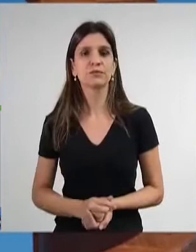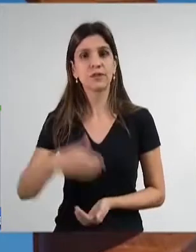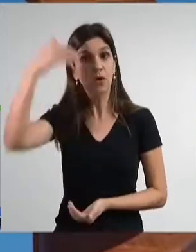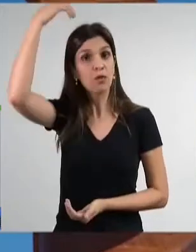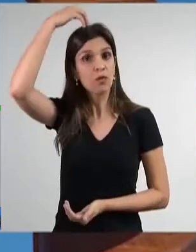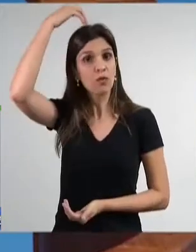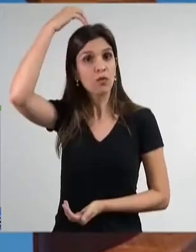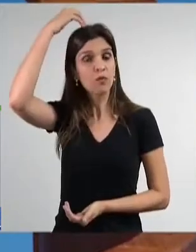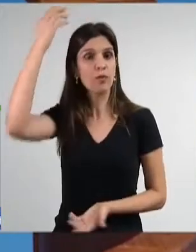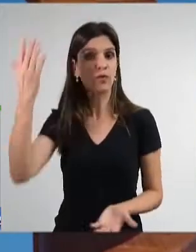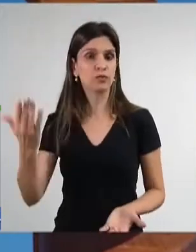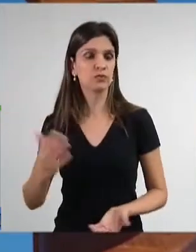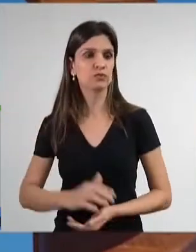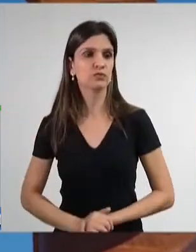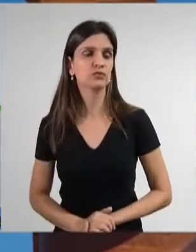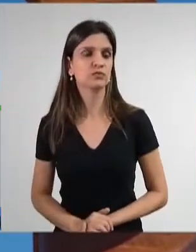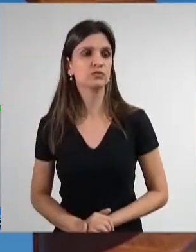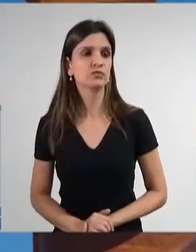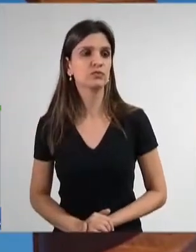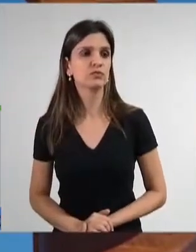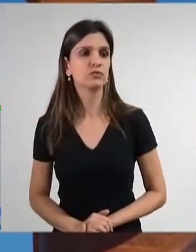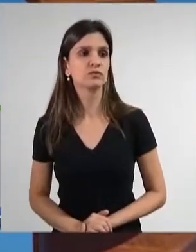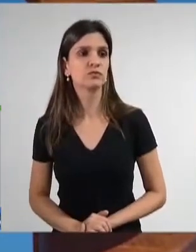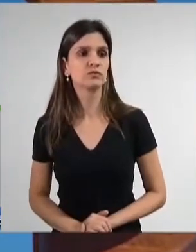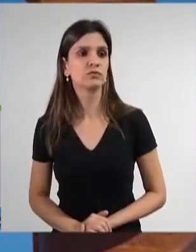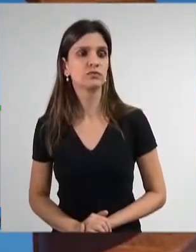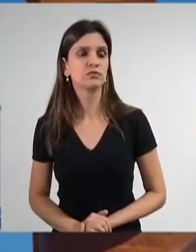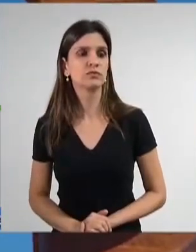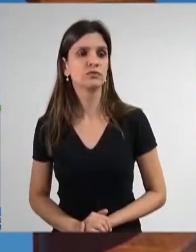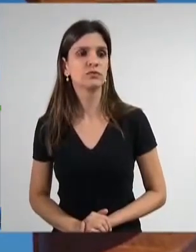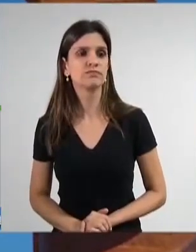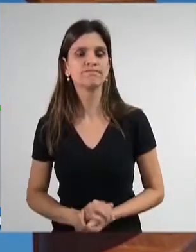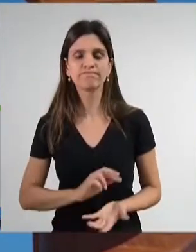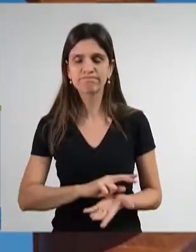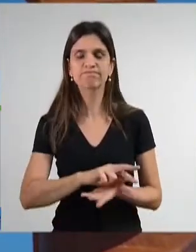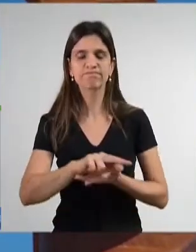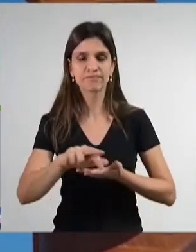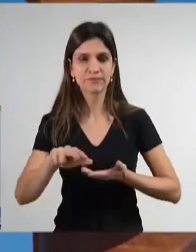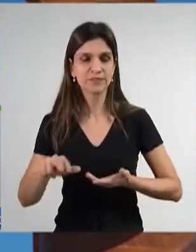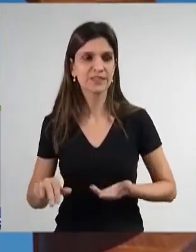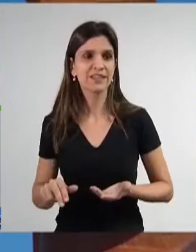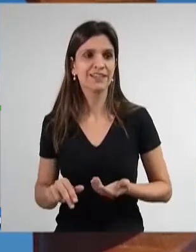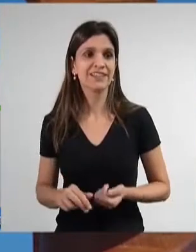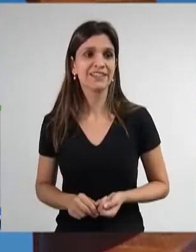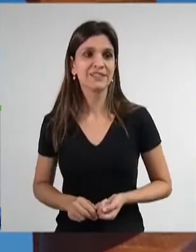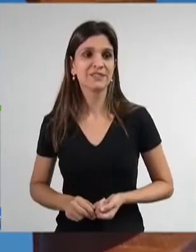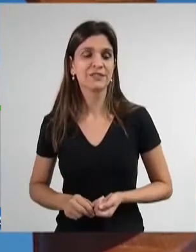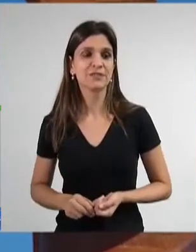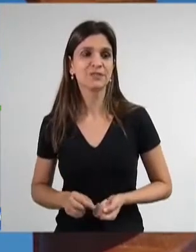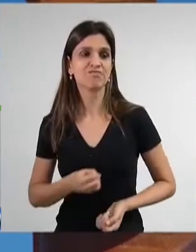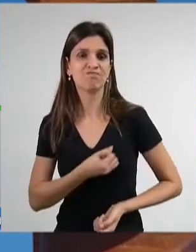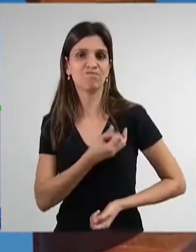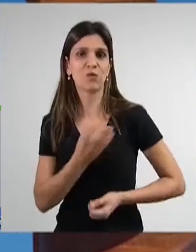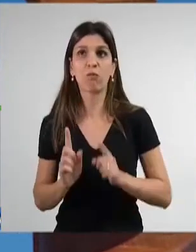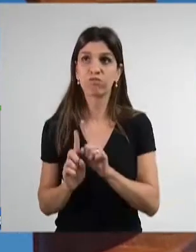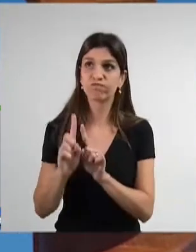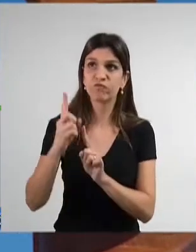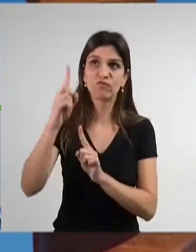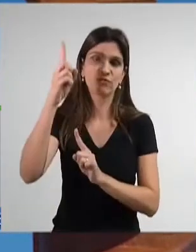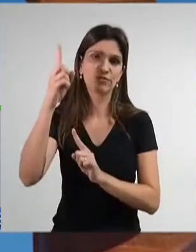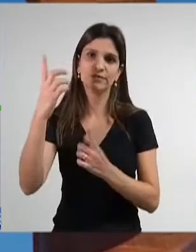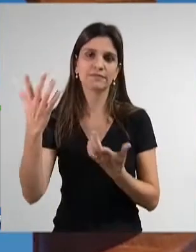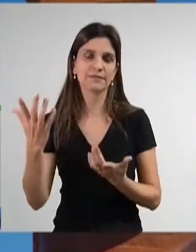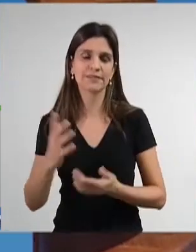que quero nessa hora é relatar aqui os inúmeros casos que vêm acontecendo, porque é caso de segurança também. Segurança